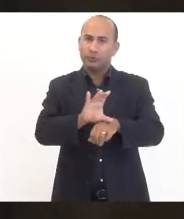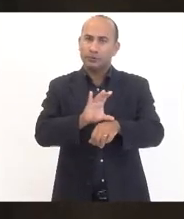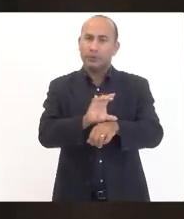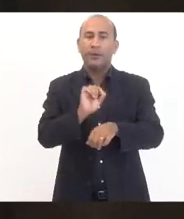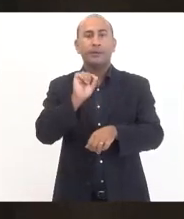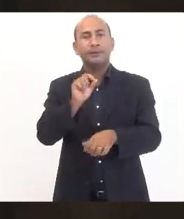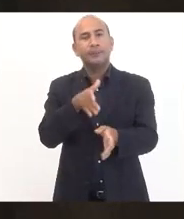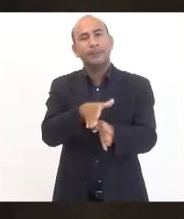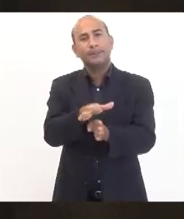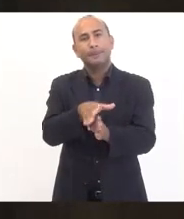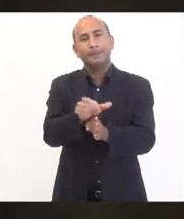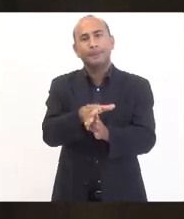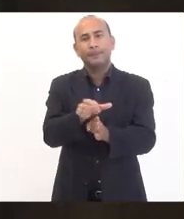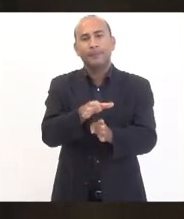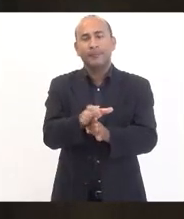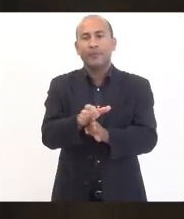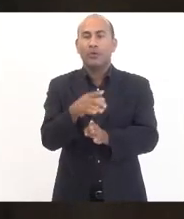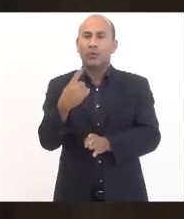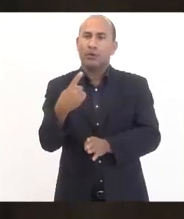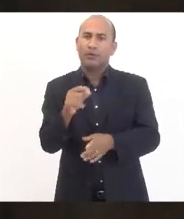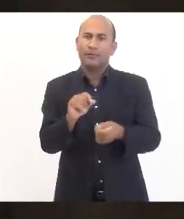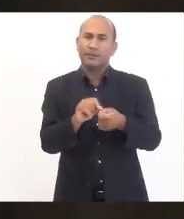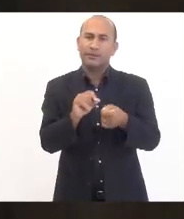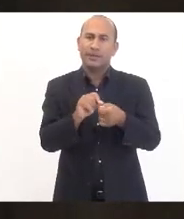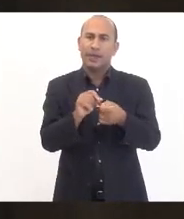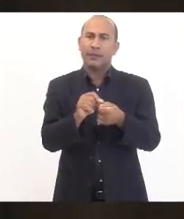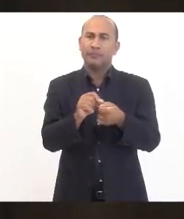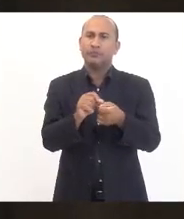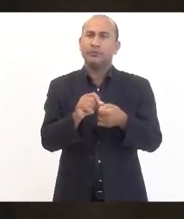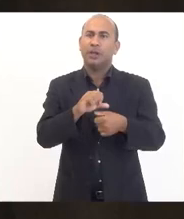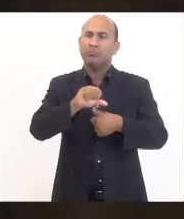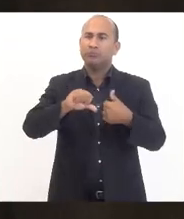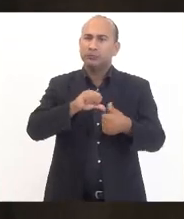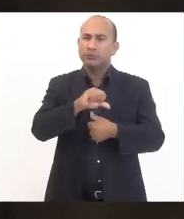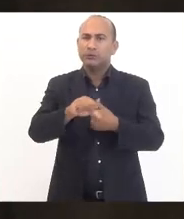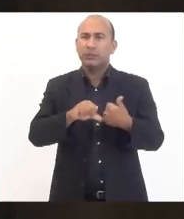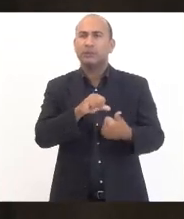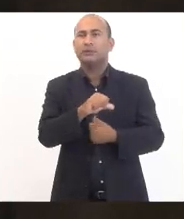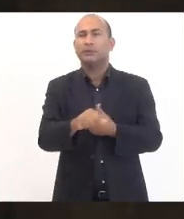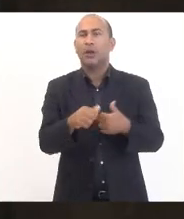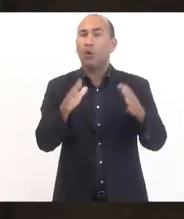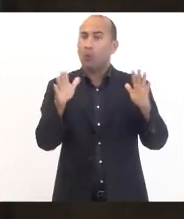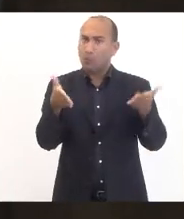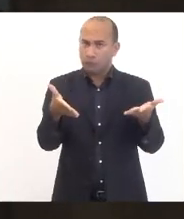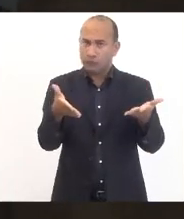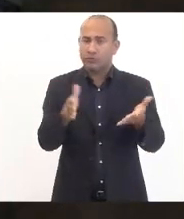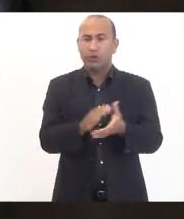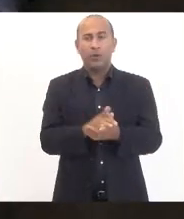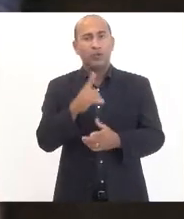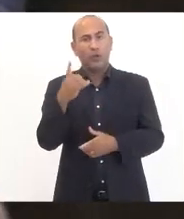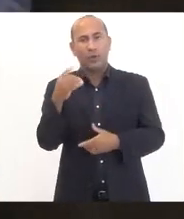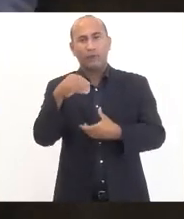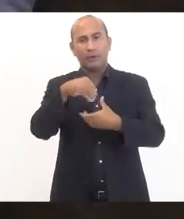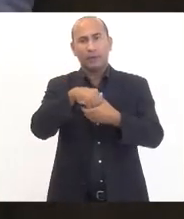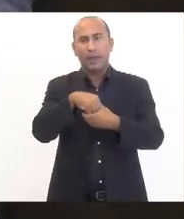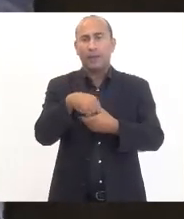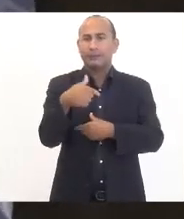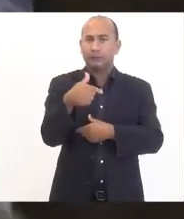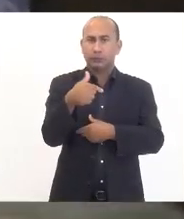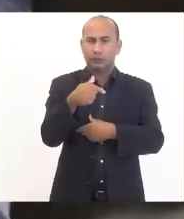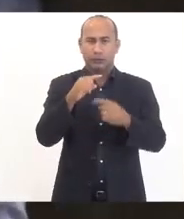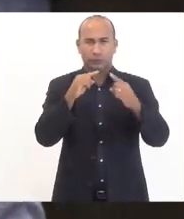nos auxiliou, fizemos as adaptações, as modificações. Hoje, vamos votar em segunda